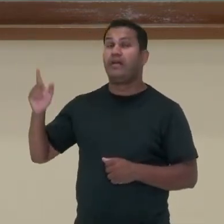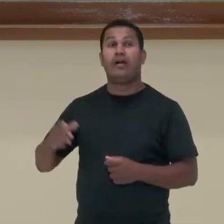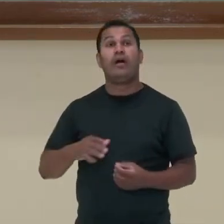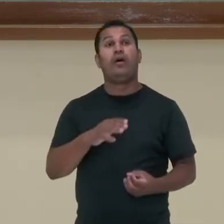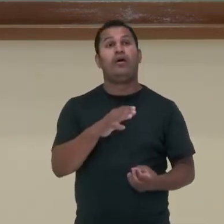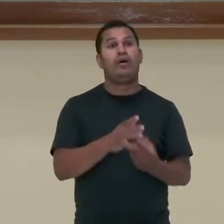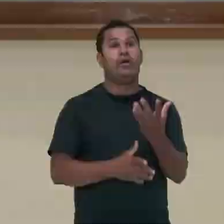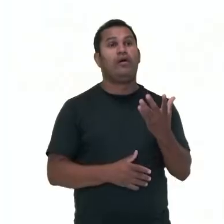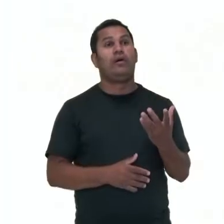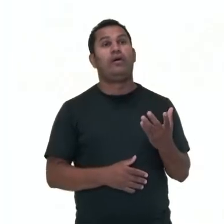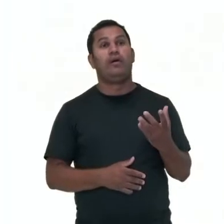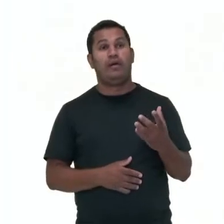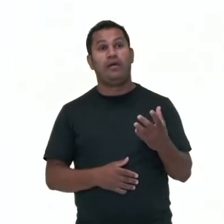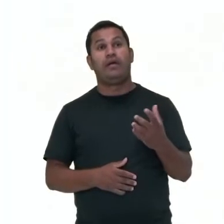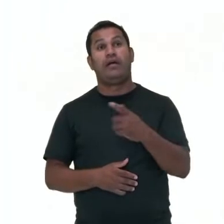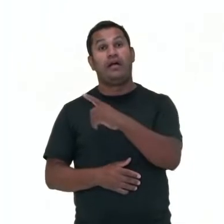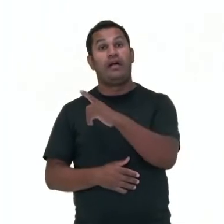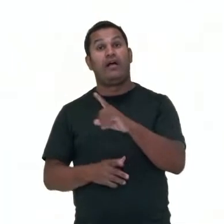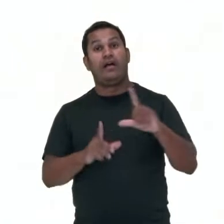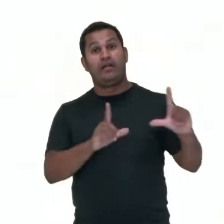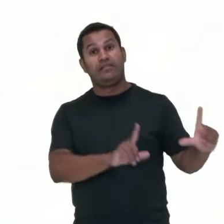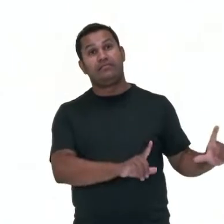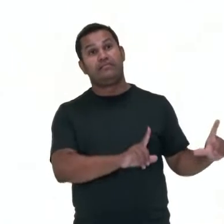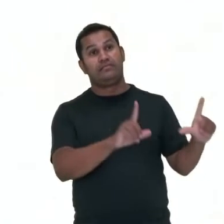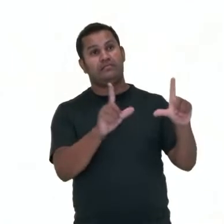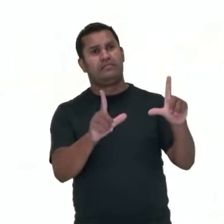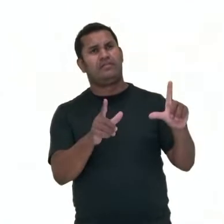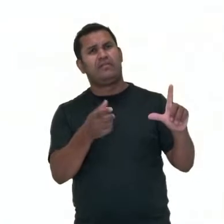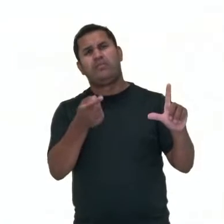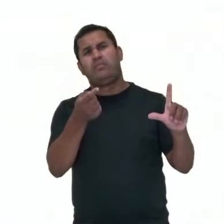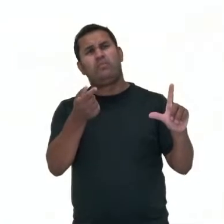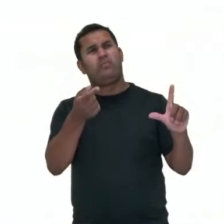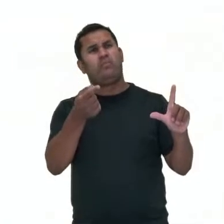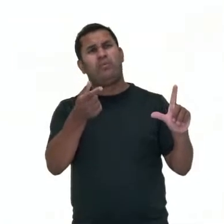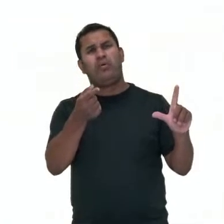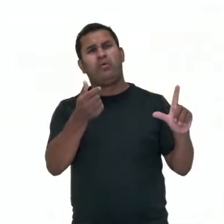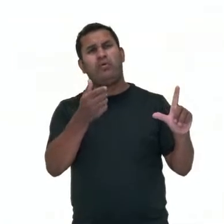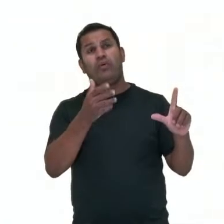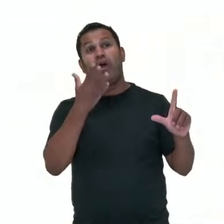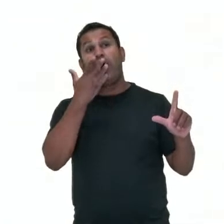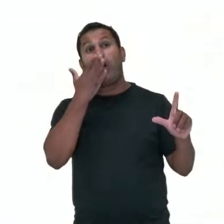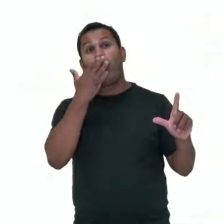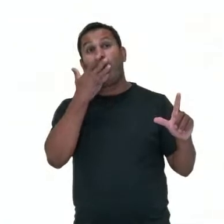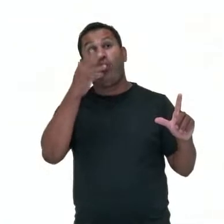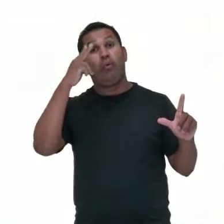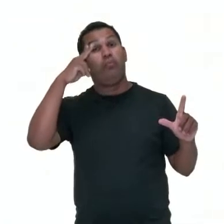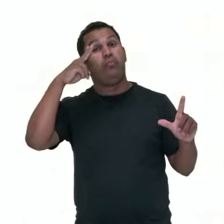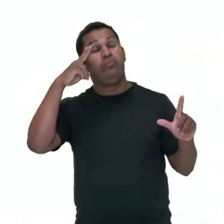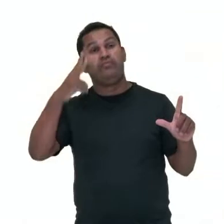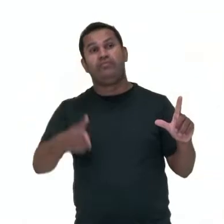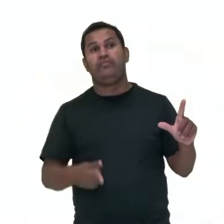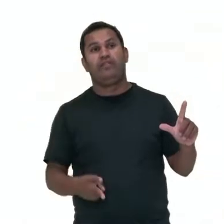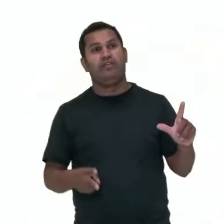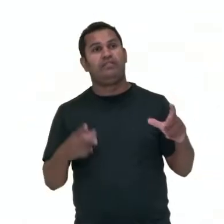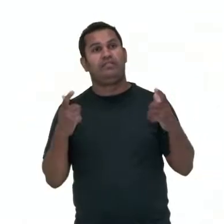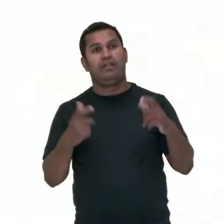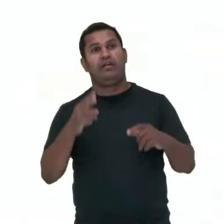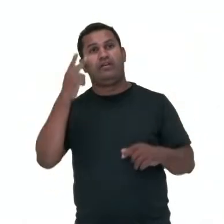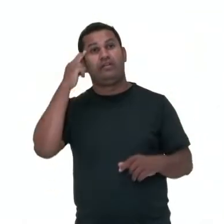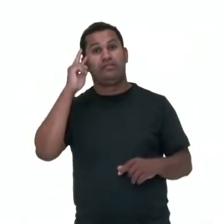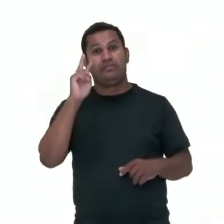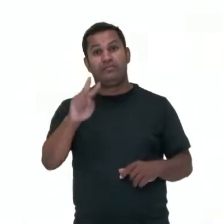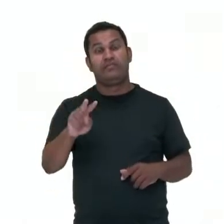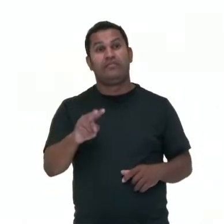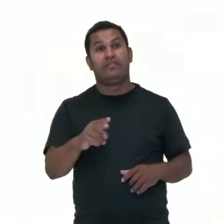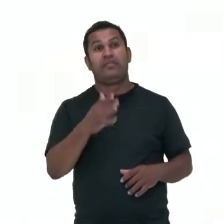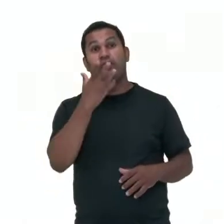1894. Então você vê que praticamente sombra tem alguma coisa, mas algumas partes ali, eles nem utilizam sombra. Cores reais, essas